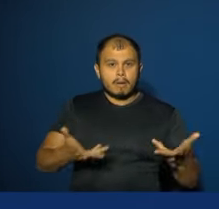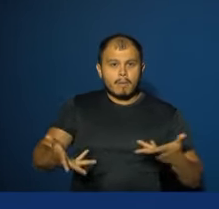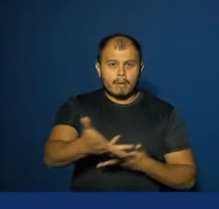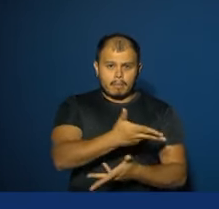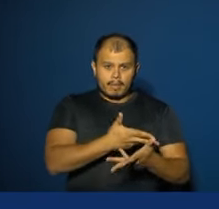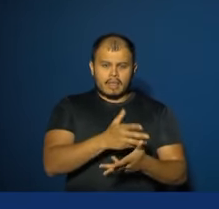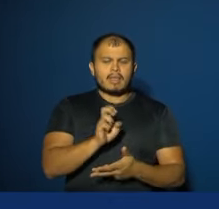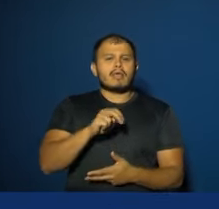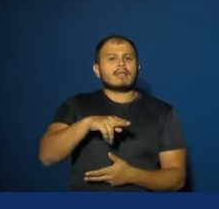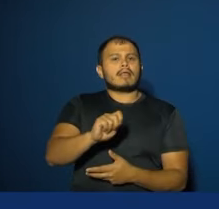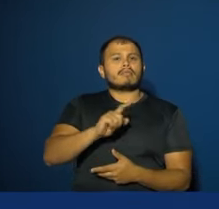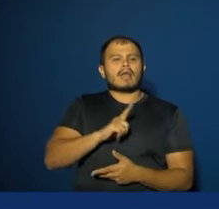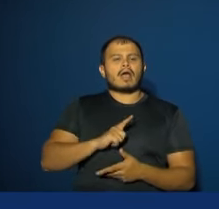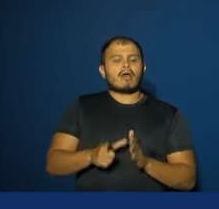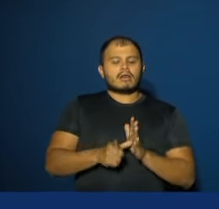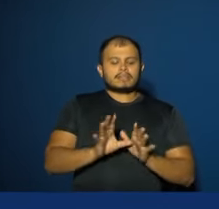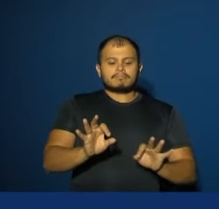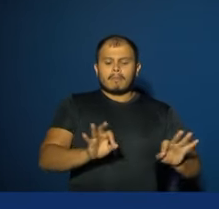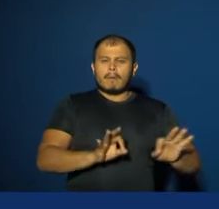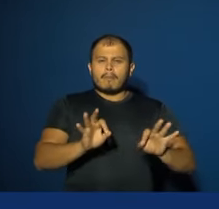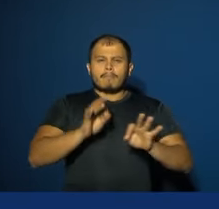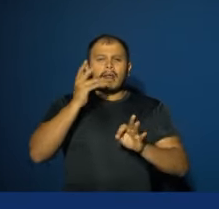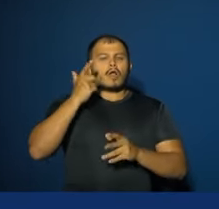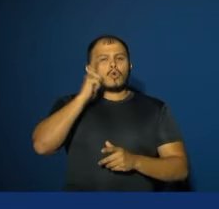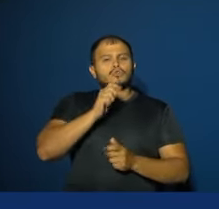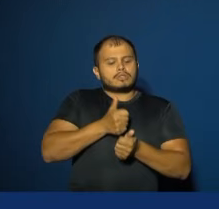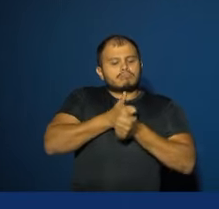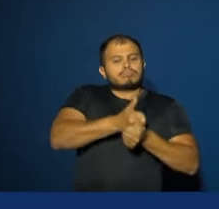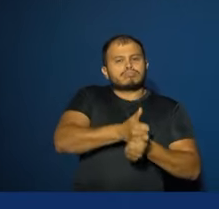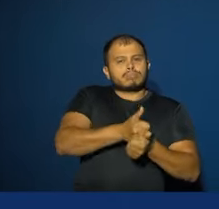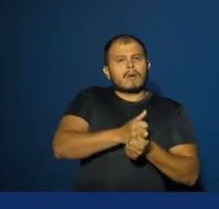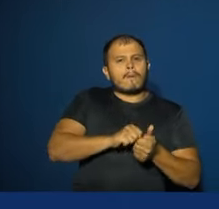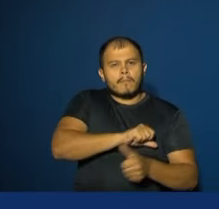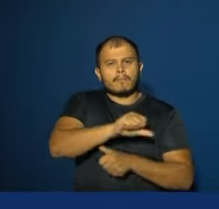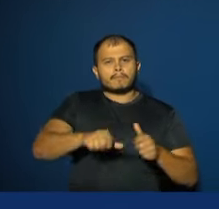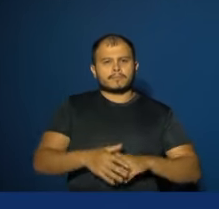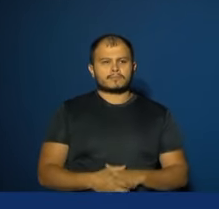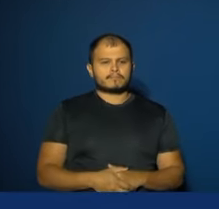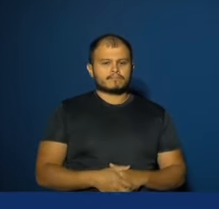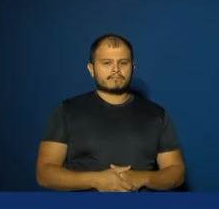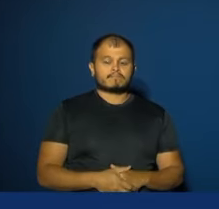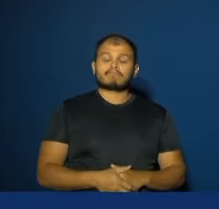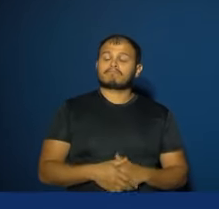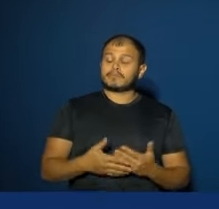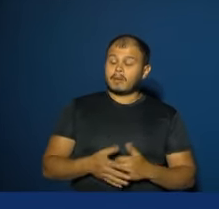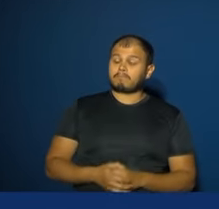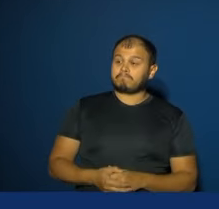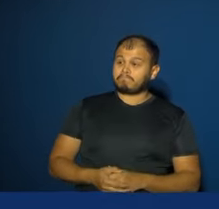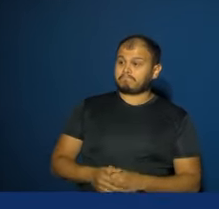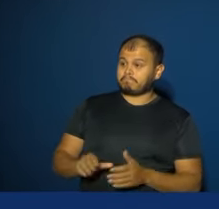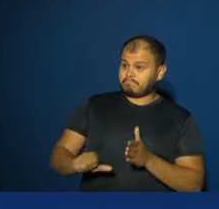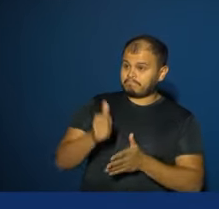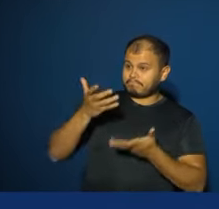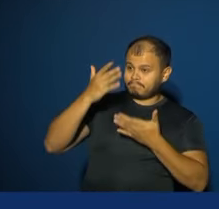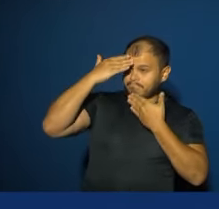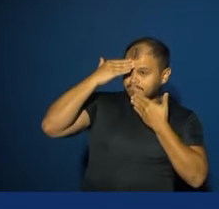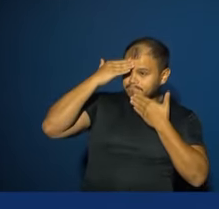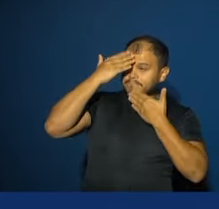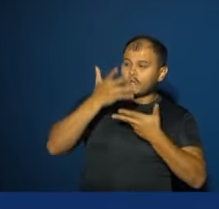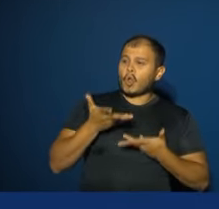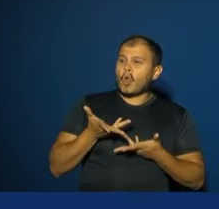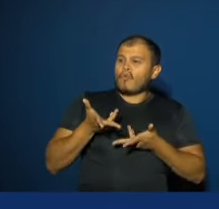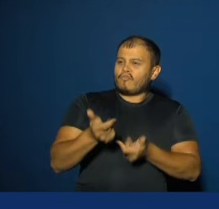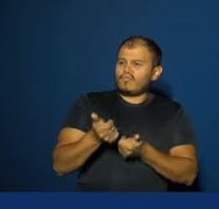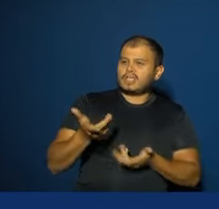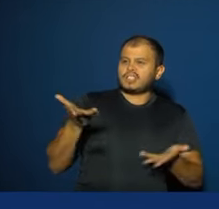se preparando, digamos, para navegar essas mudanças? Ok, Vitor. Bom, primeiro, agradecer aqui o convite, a presença